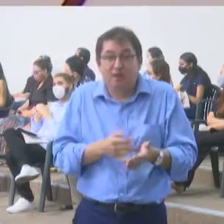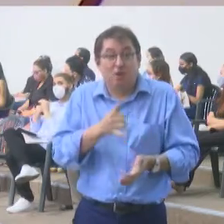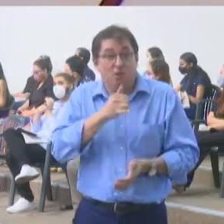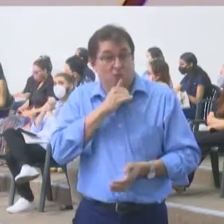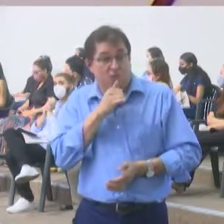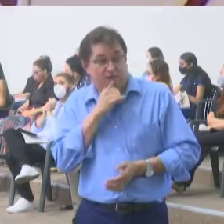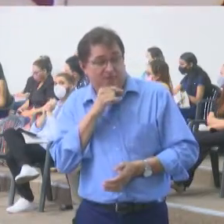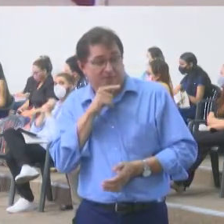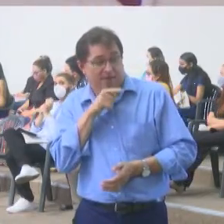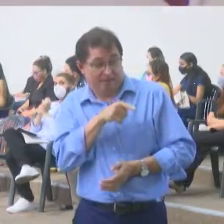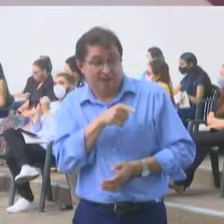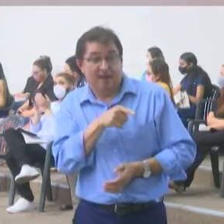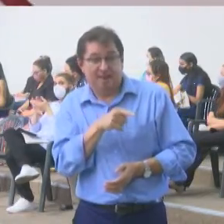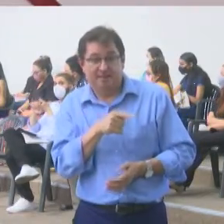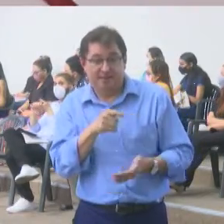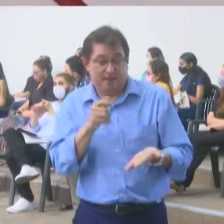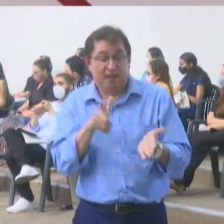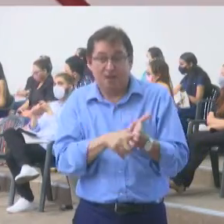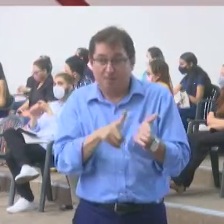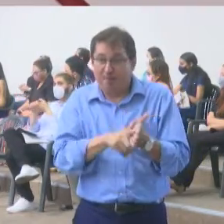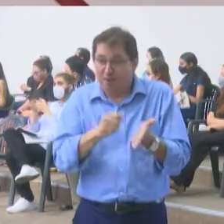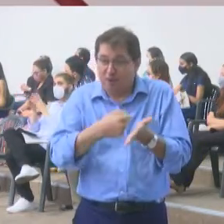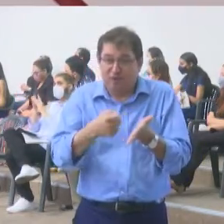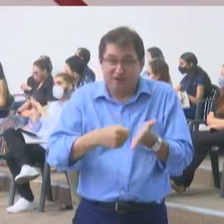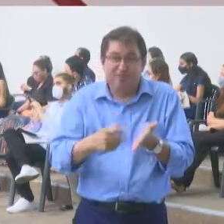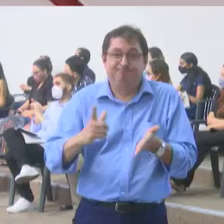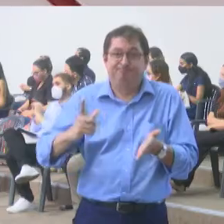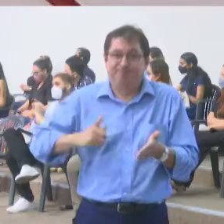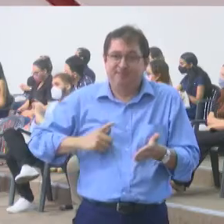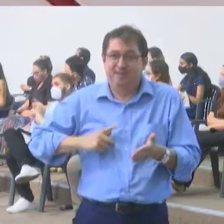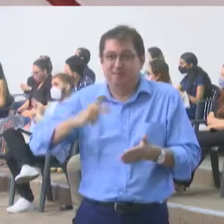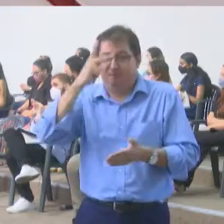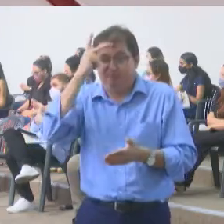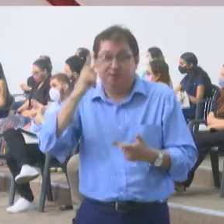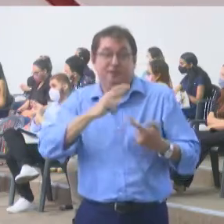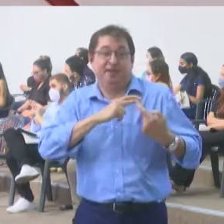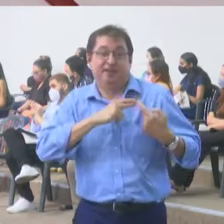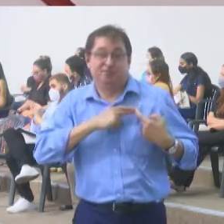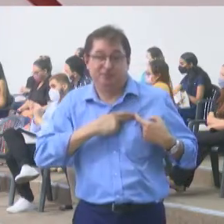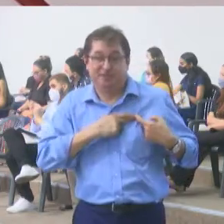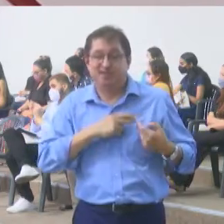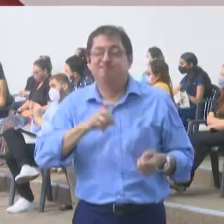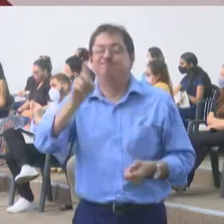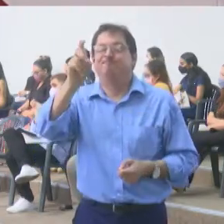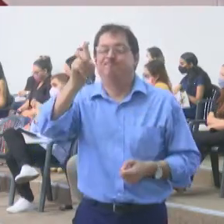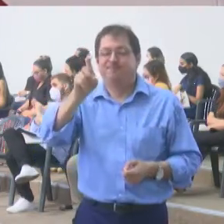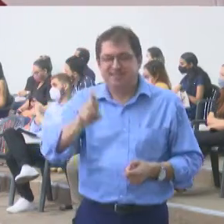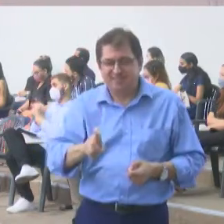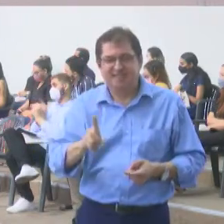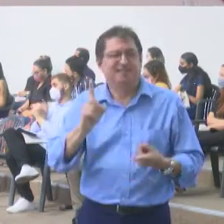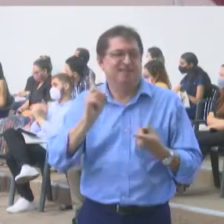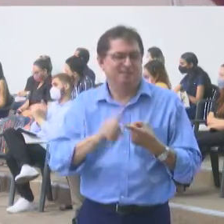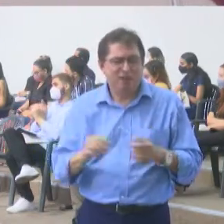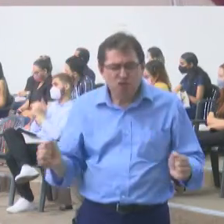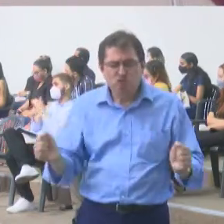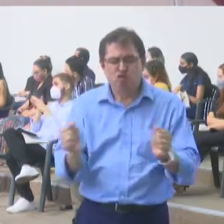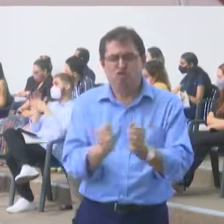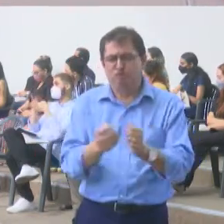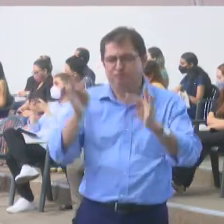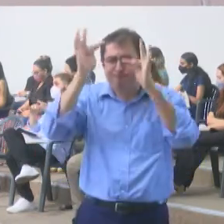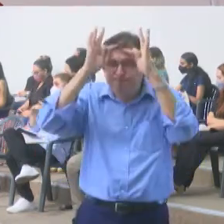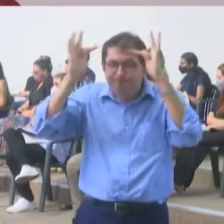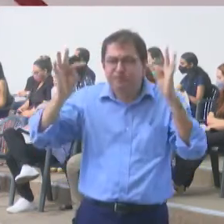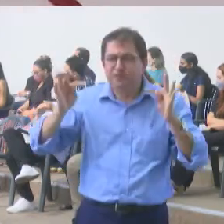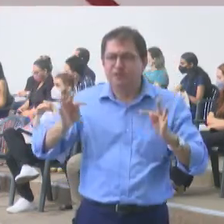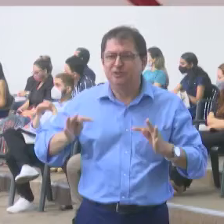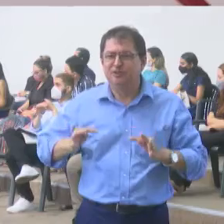naquele contrato e naquele juramento que estava sendo feito. Se lá na frente o casal aparecesse alguém dizendo: olha, vou esquecer, vou